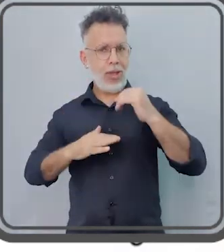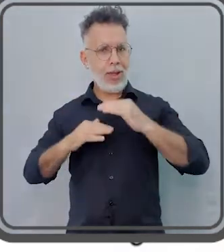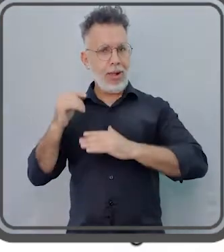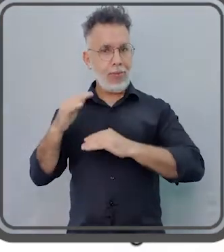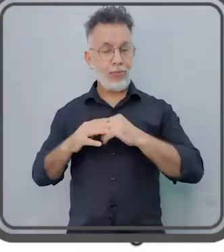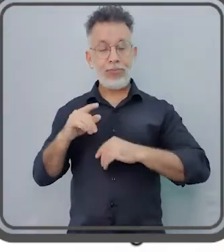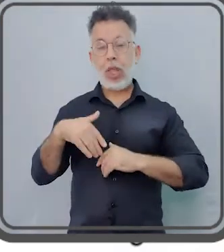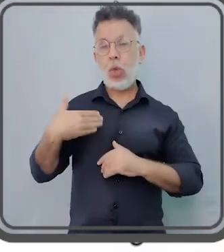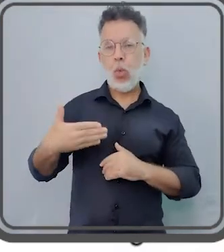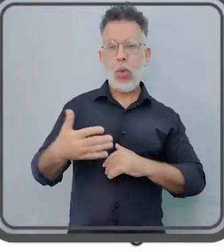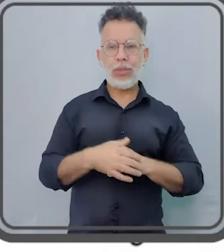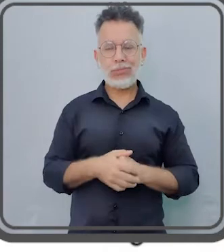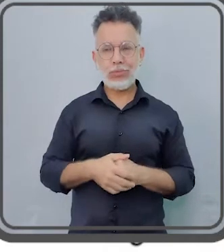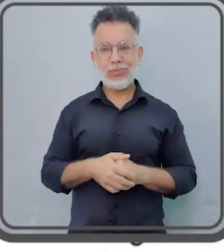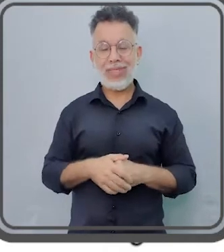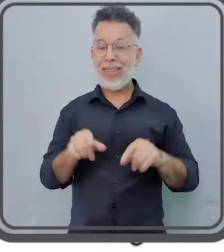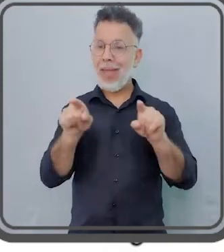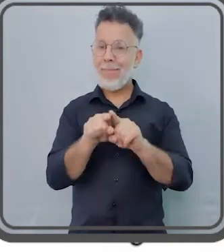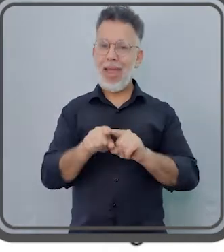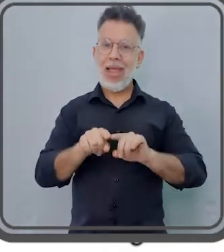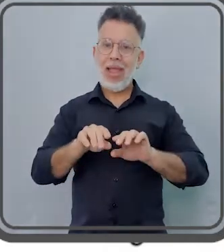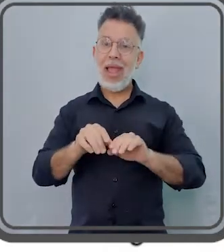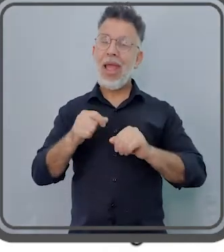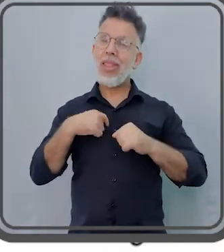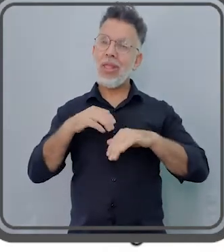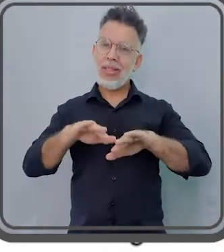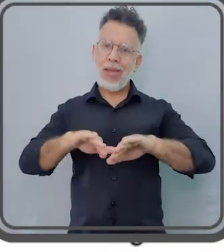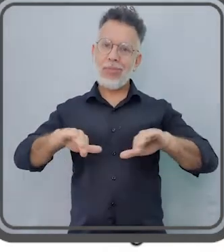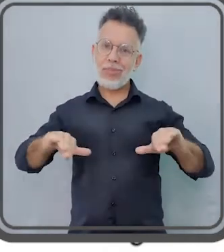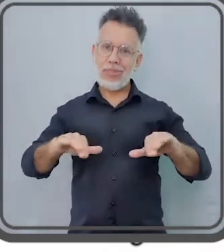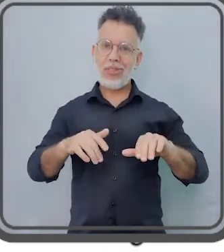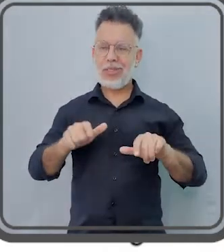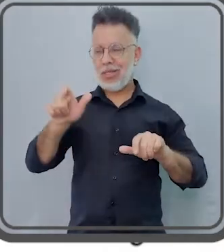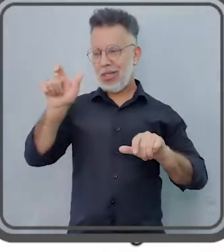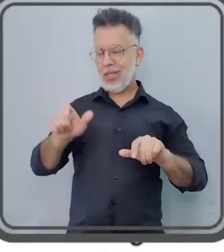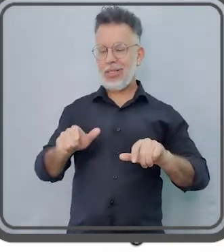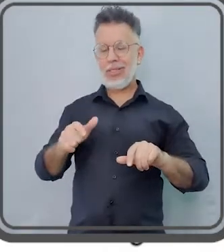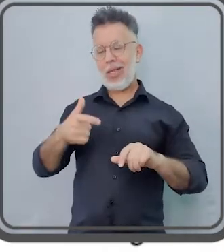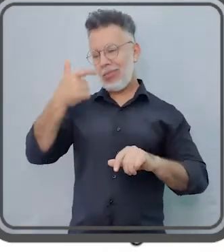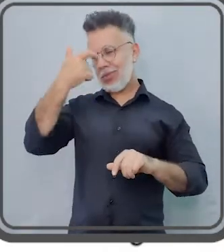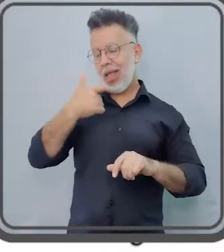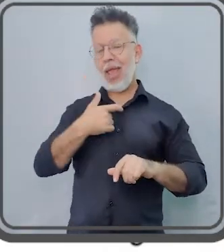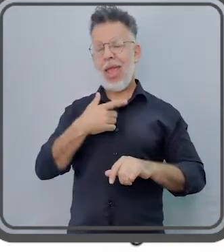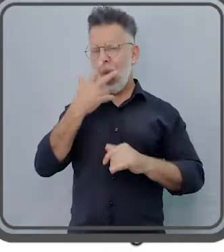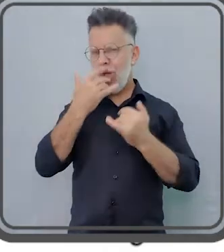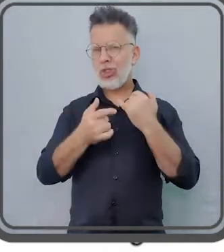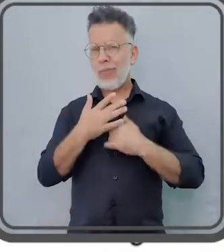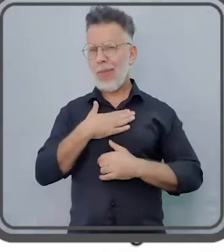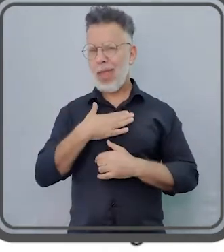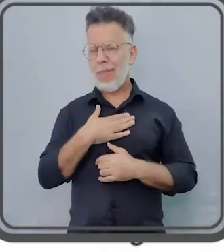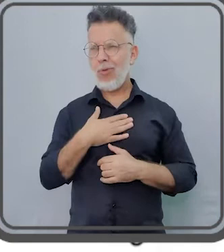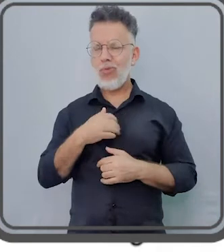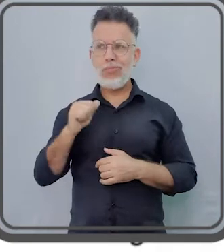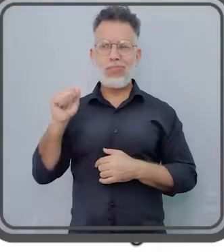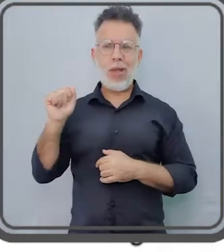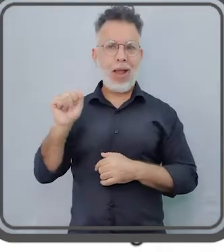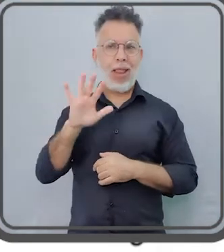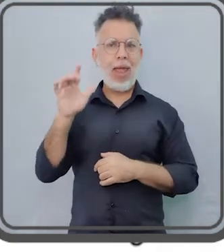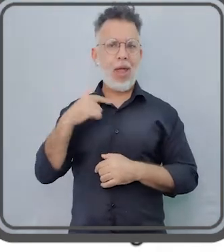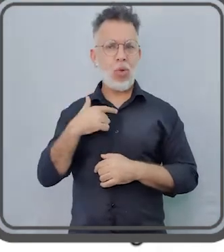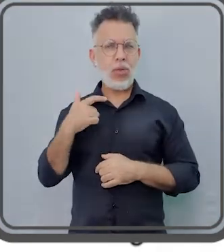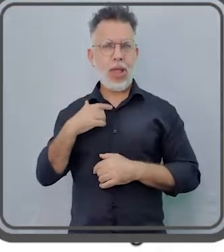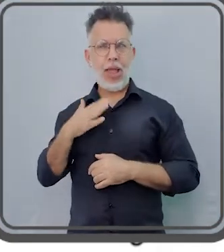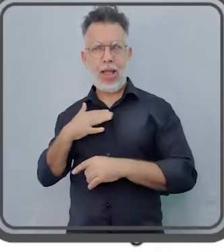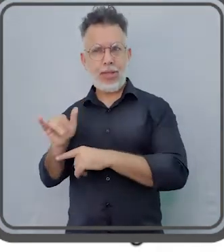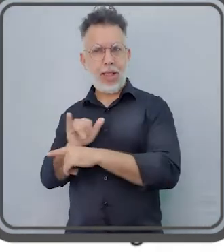não, o quanto nós devemos ser a persona dos nossos negócios. Para mim, acho que fica muito evidente, e me fala se a estratégia de comunicação é